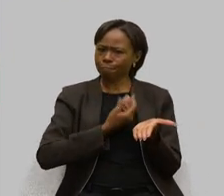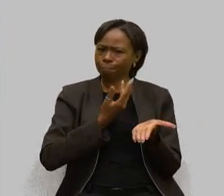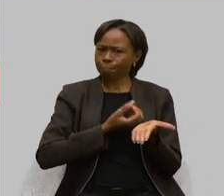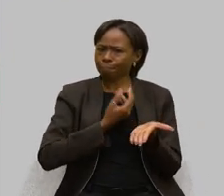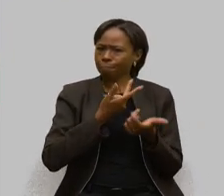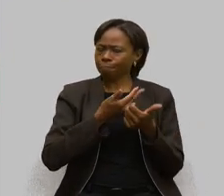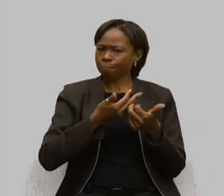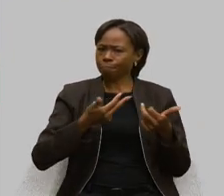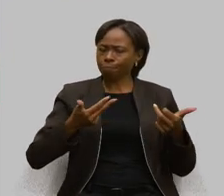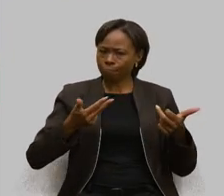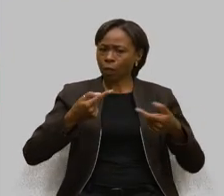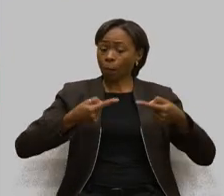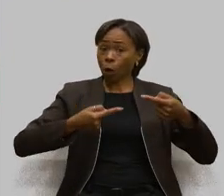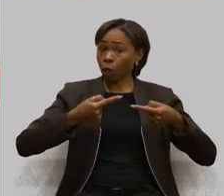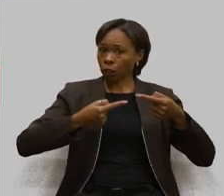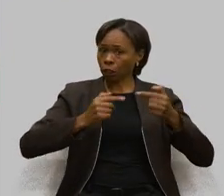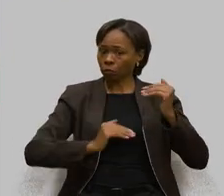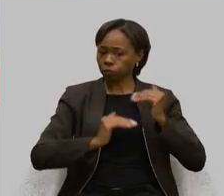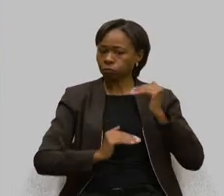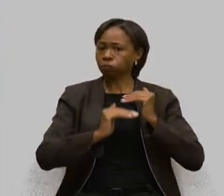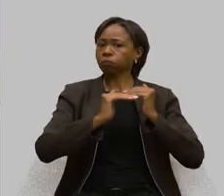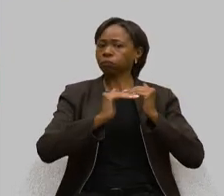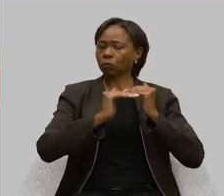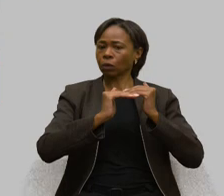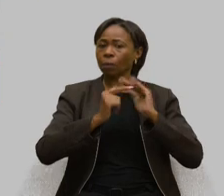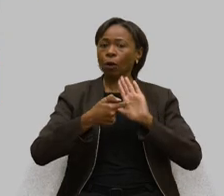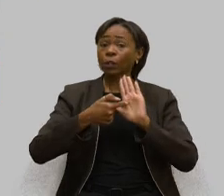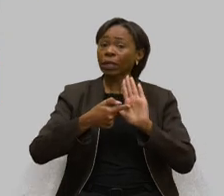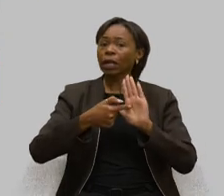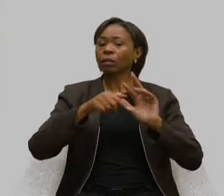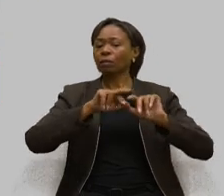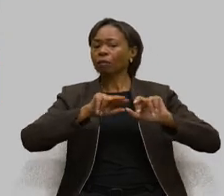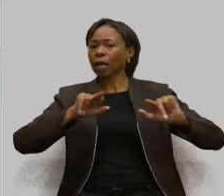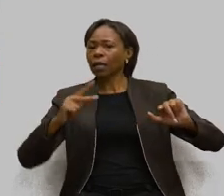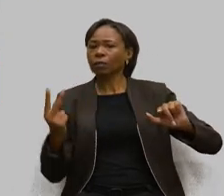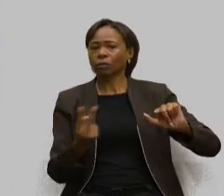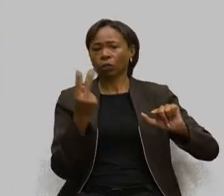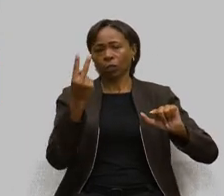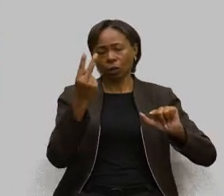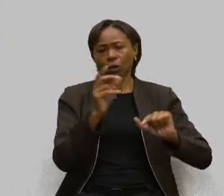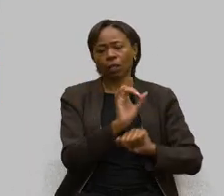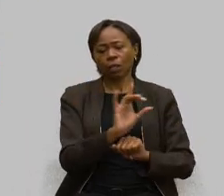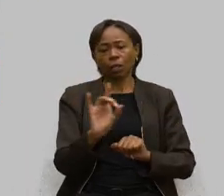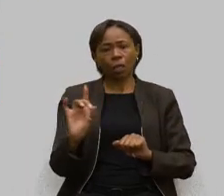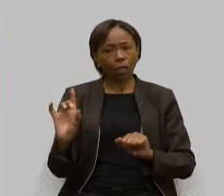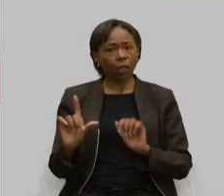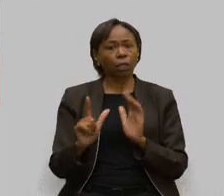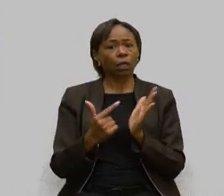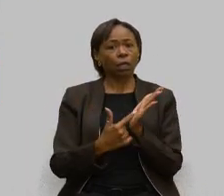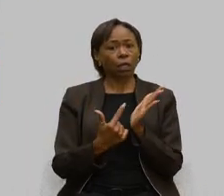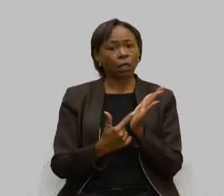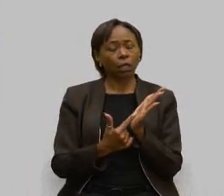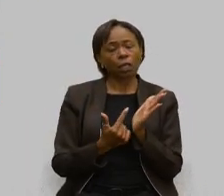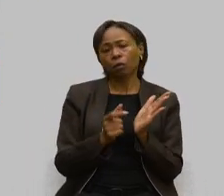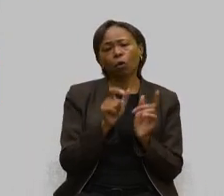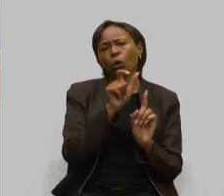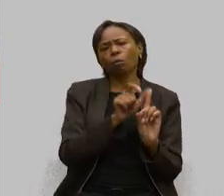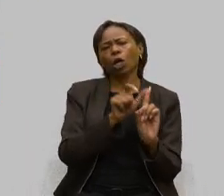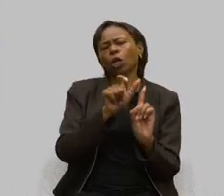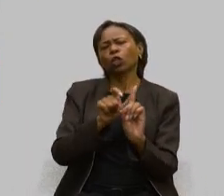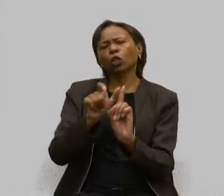afirmativa e de valorização das Diferenças cada livro tem como personagem principal uma criança com